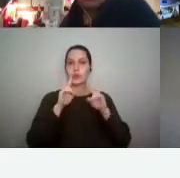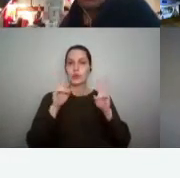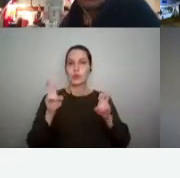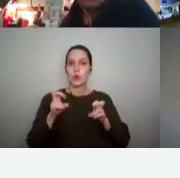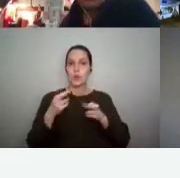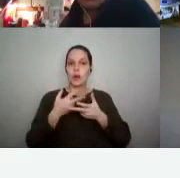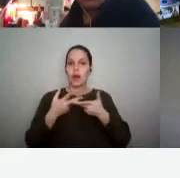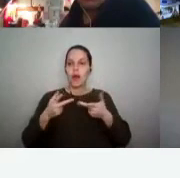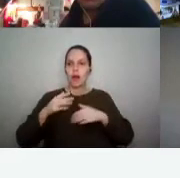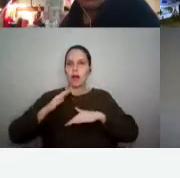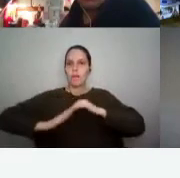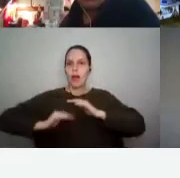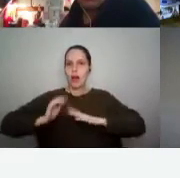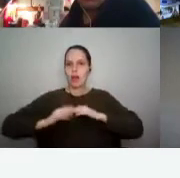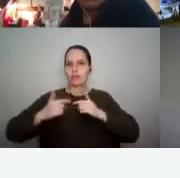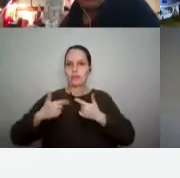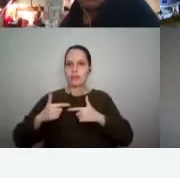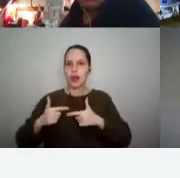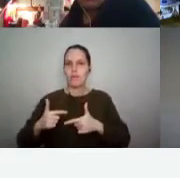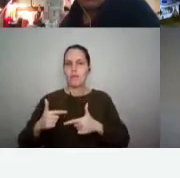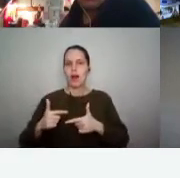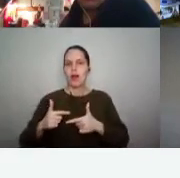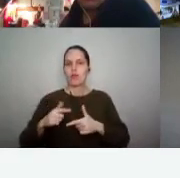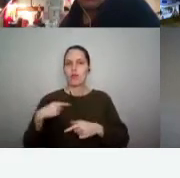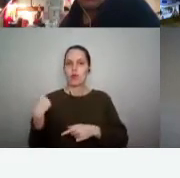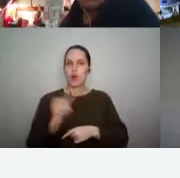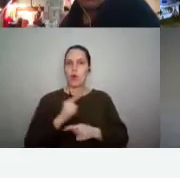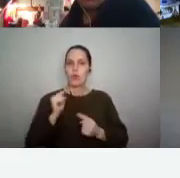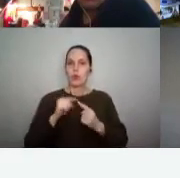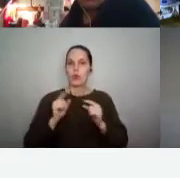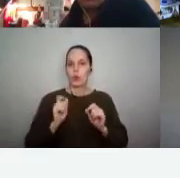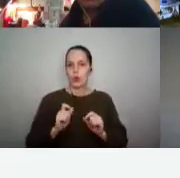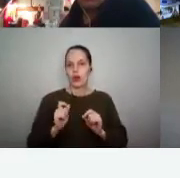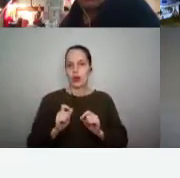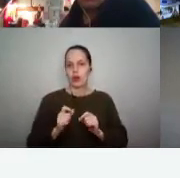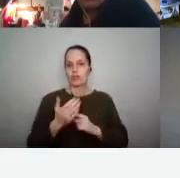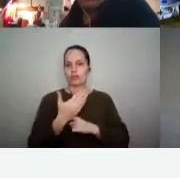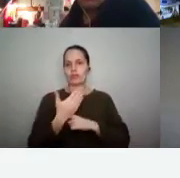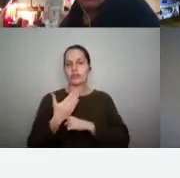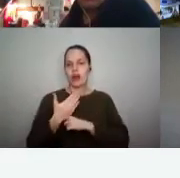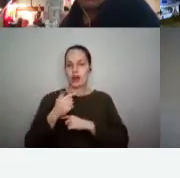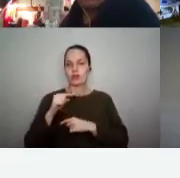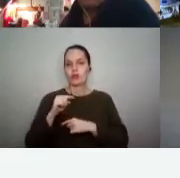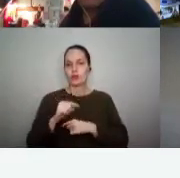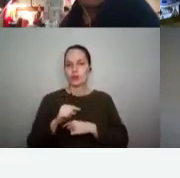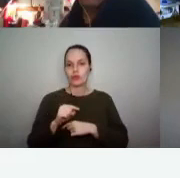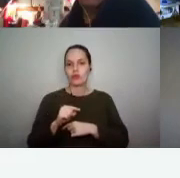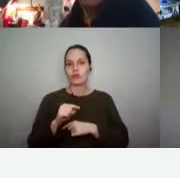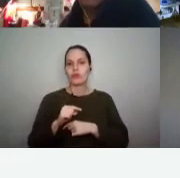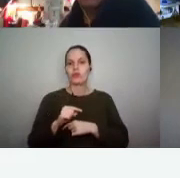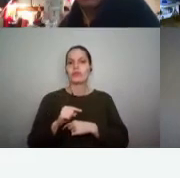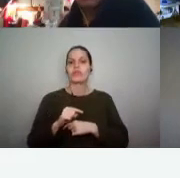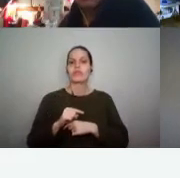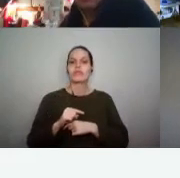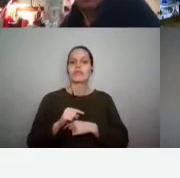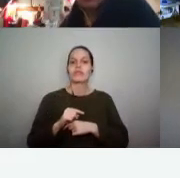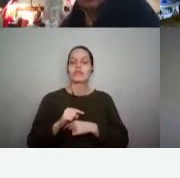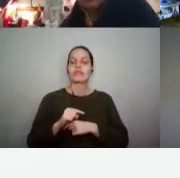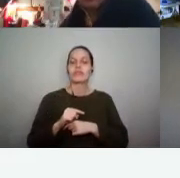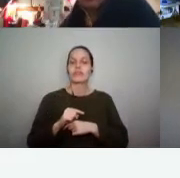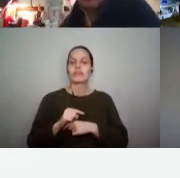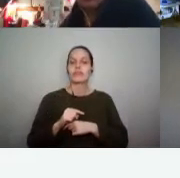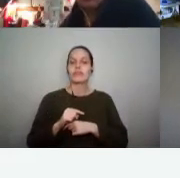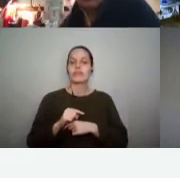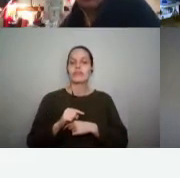né? Que nos ajude na compreensão dos acontecimentos, né? E dessas teias todas que nos envolvem